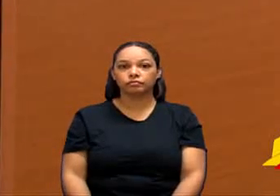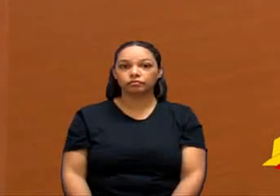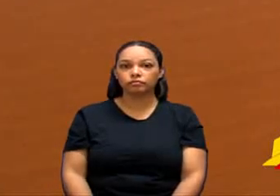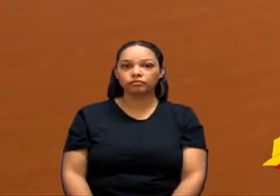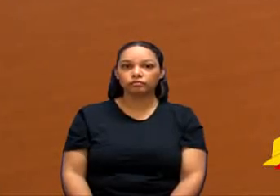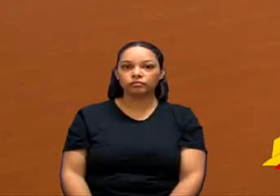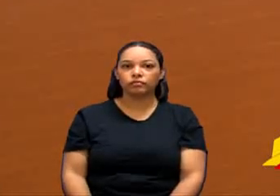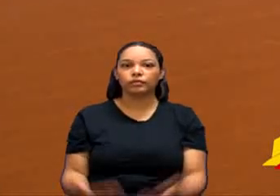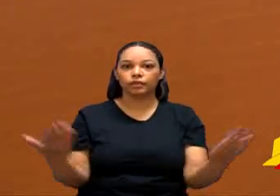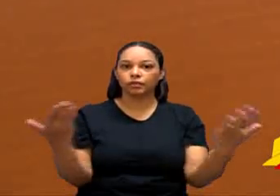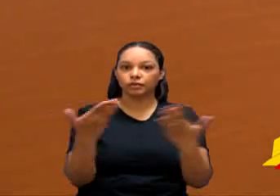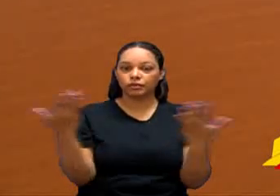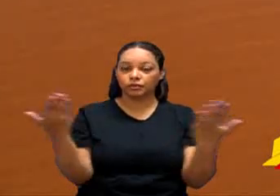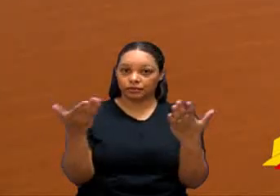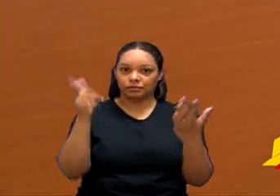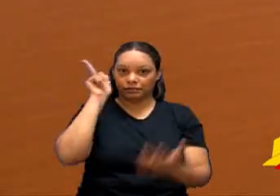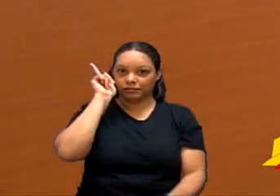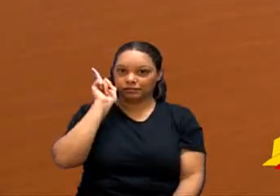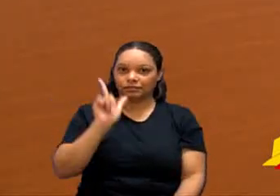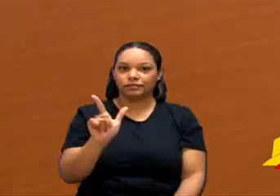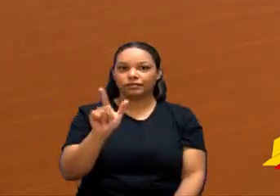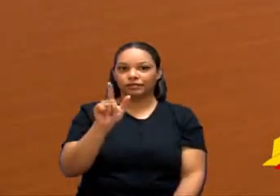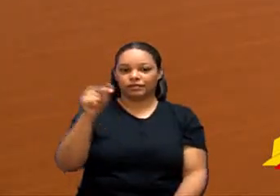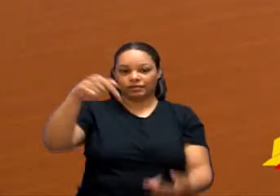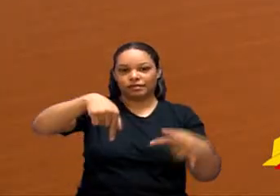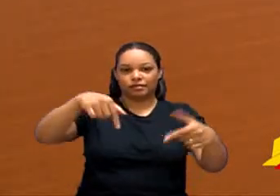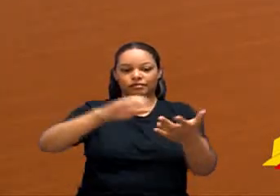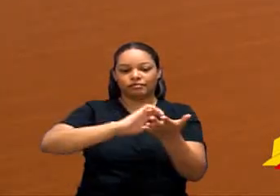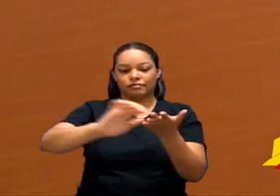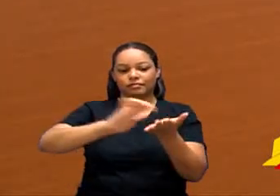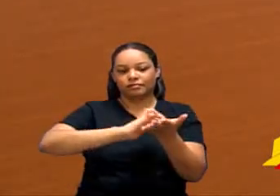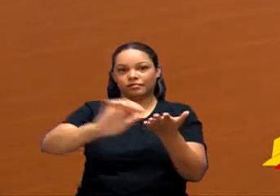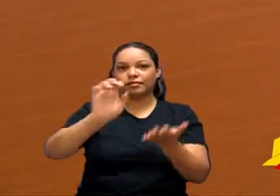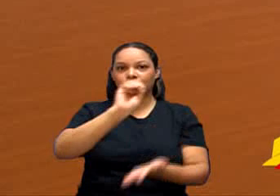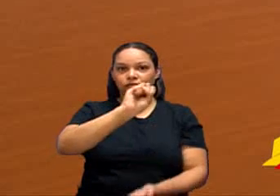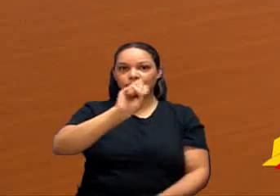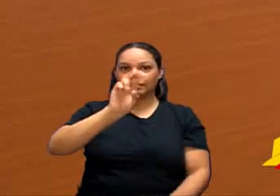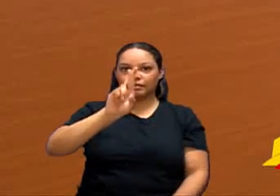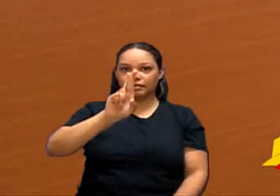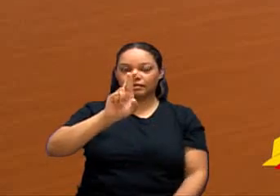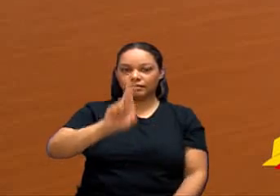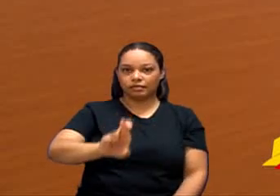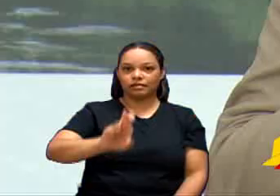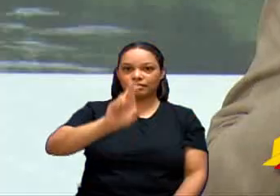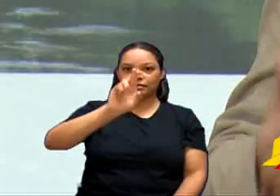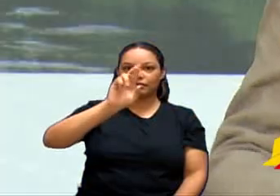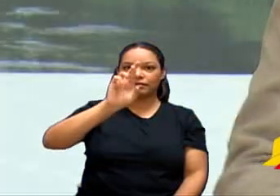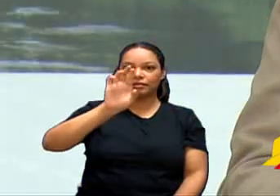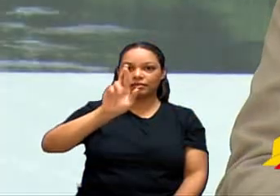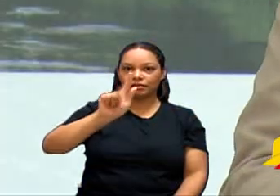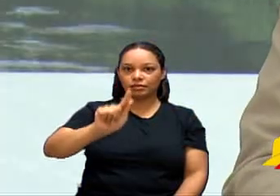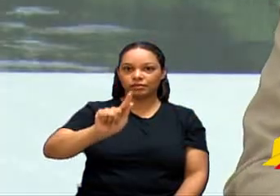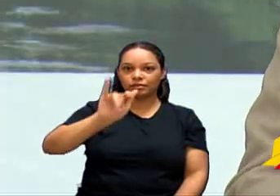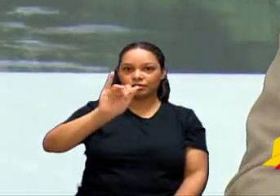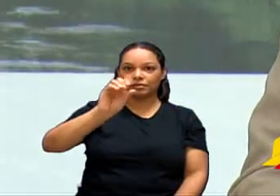o requerimento que o nosso secretário Serginho está aí. Esse é um pedido que vem há algum